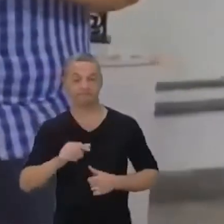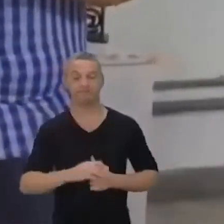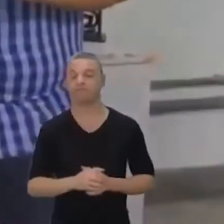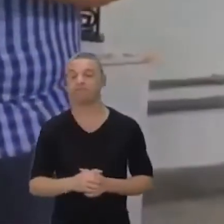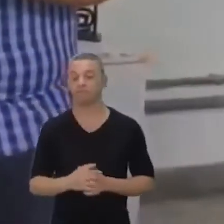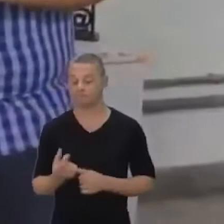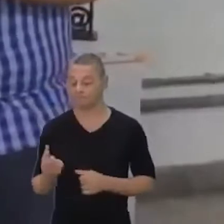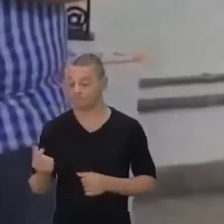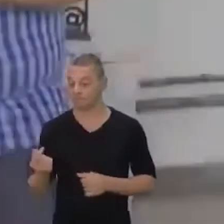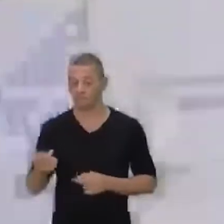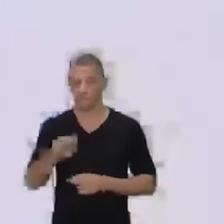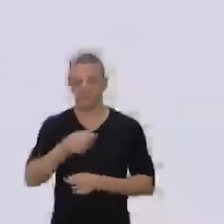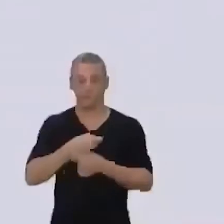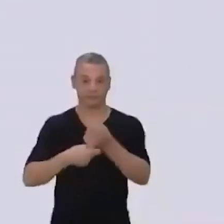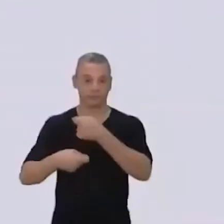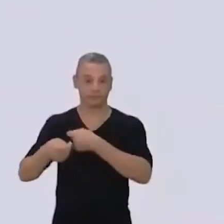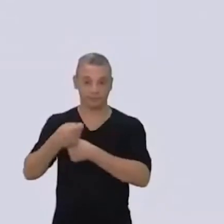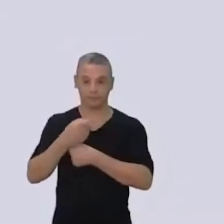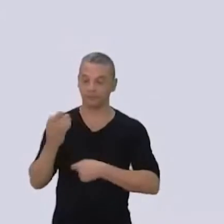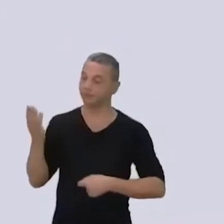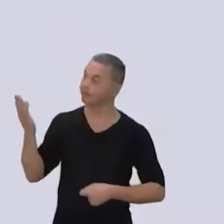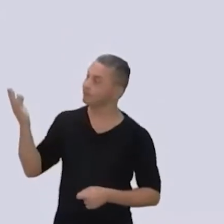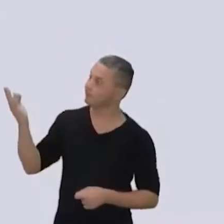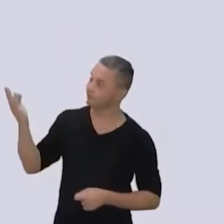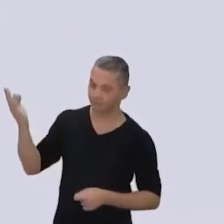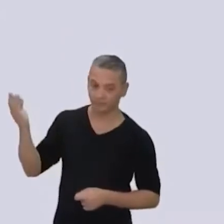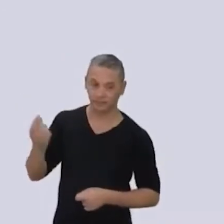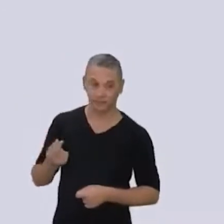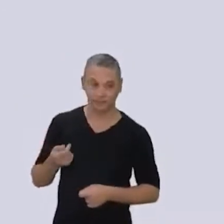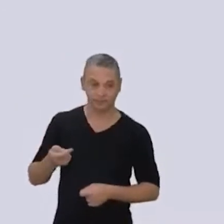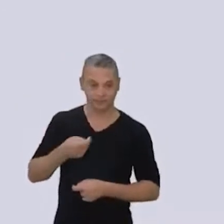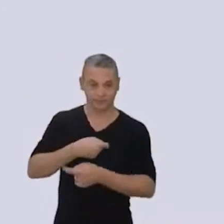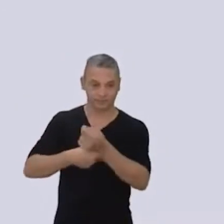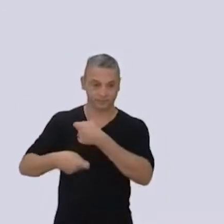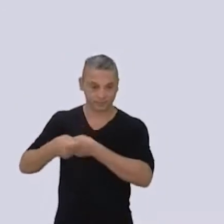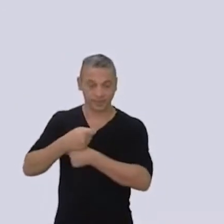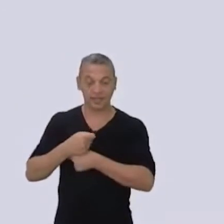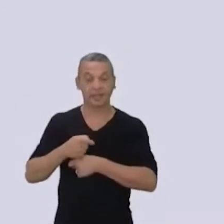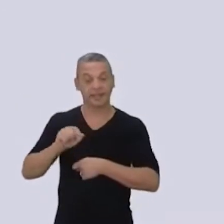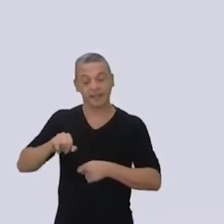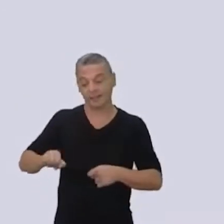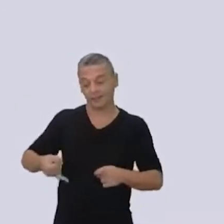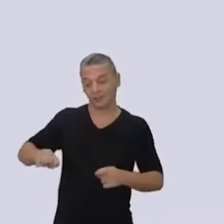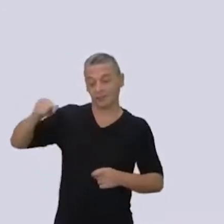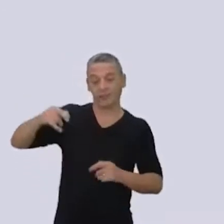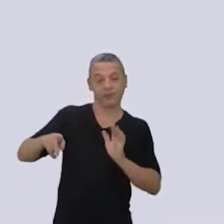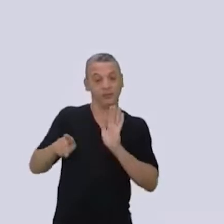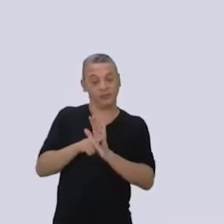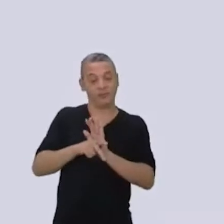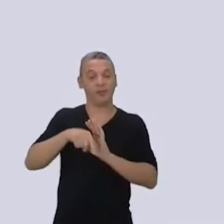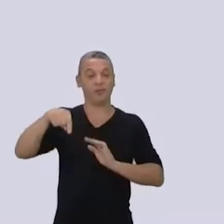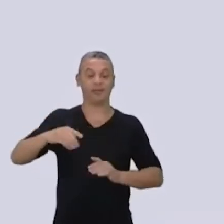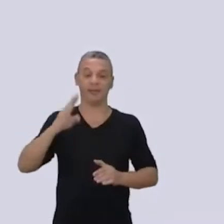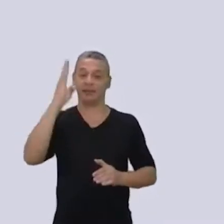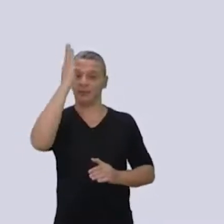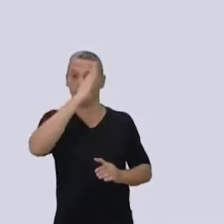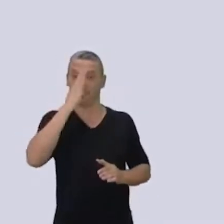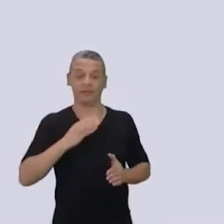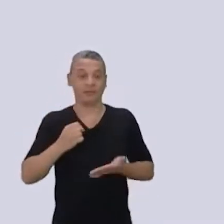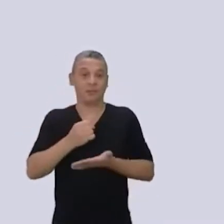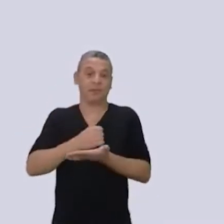Ela é a taxa básica de juros do nosso país, tá certo? Então ela que vai definir a taxa básica